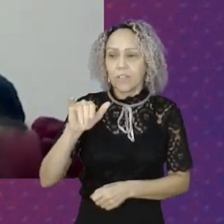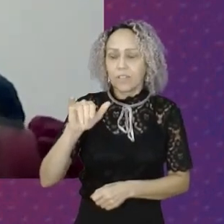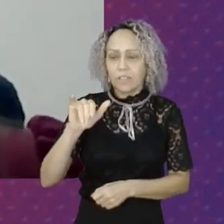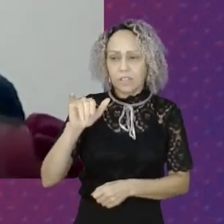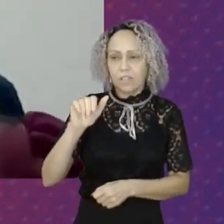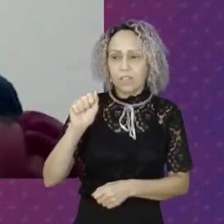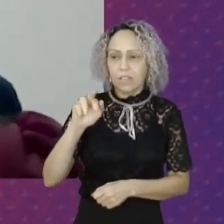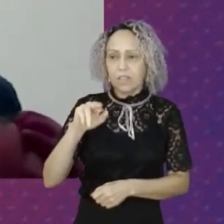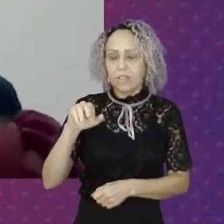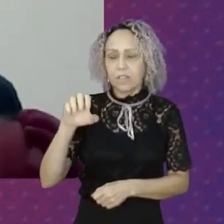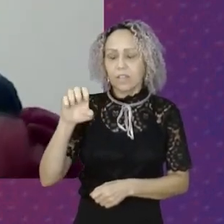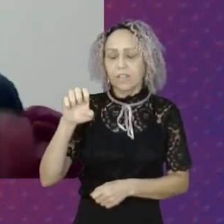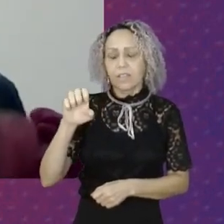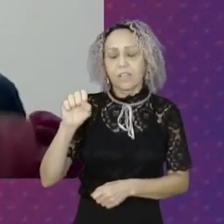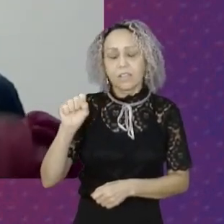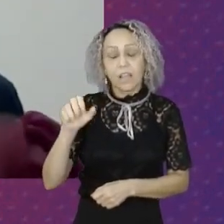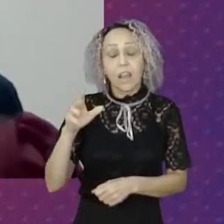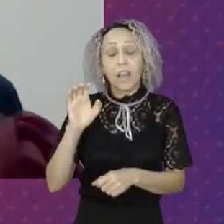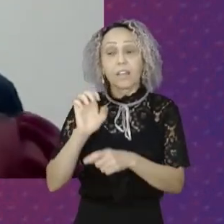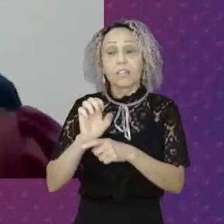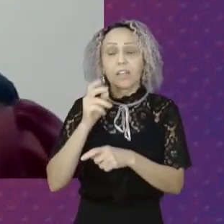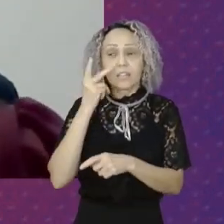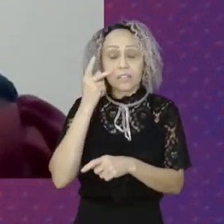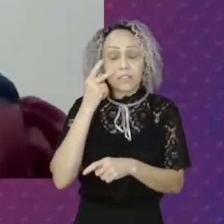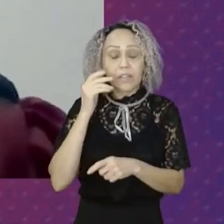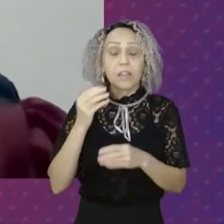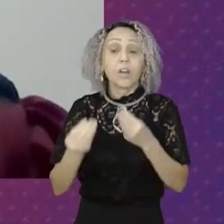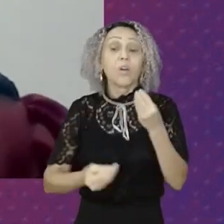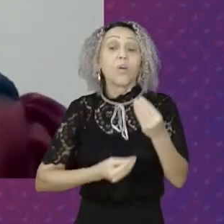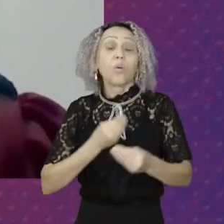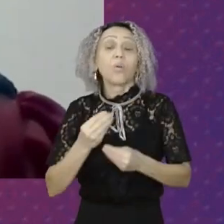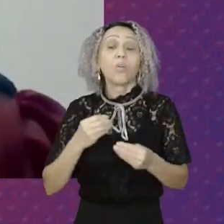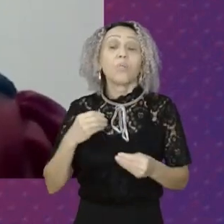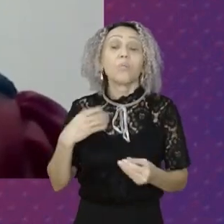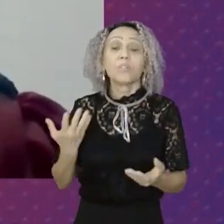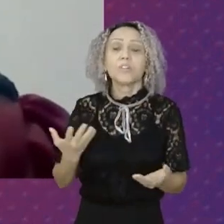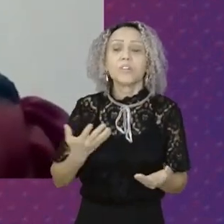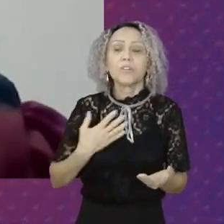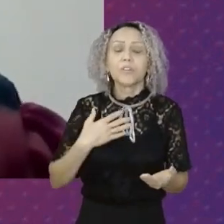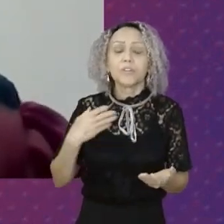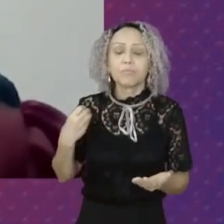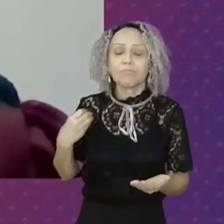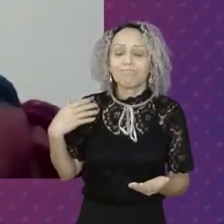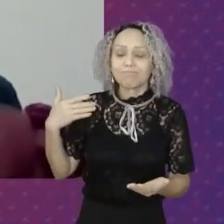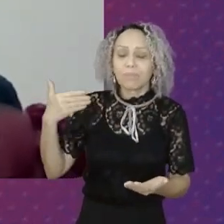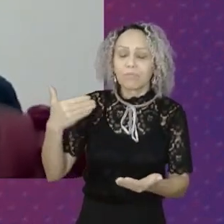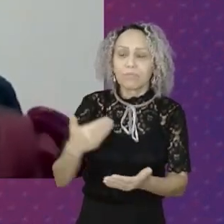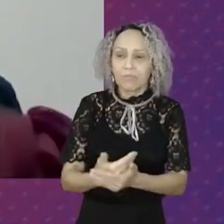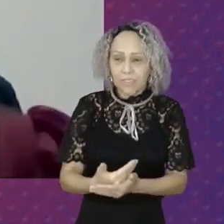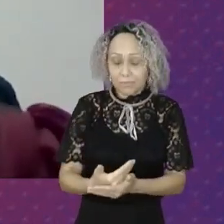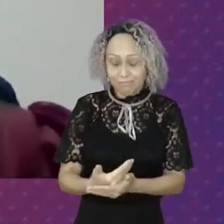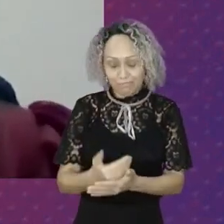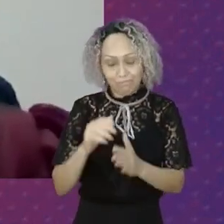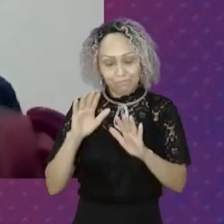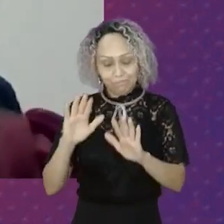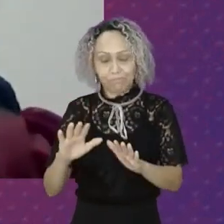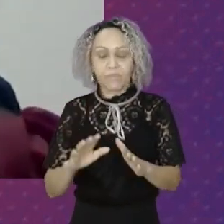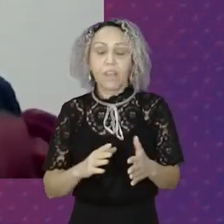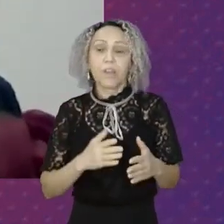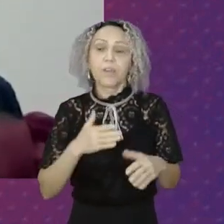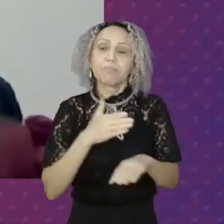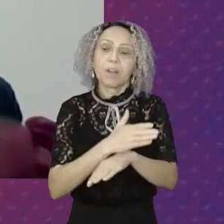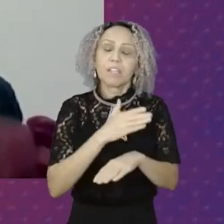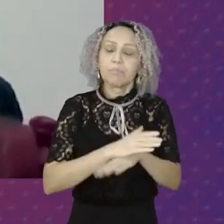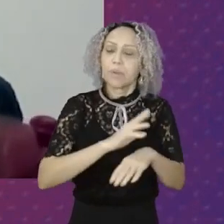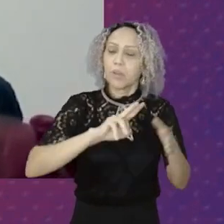Minha trajetória até chegar nesse lugar se deu muito no movimento sindical de trabalhadores e trabalhadoras